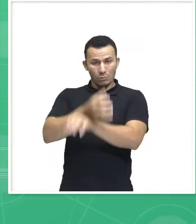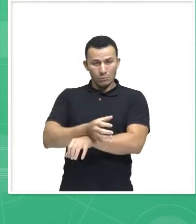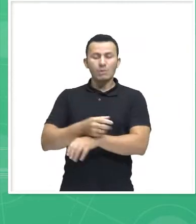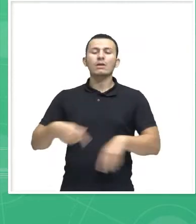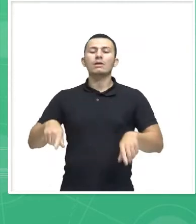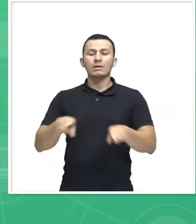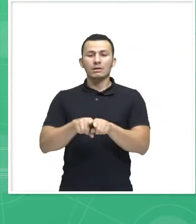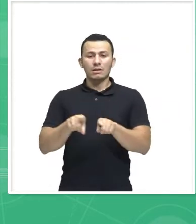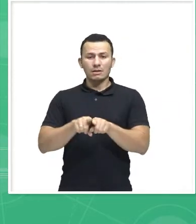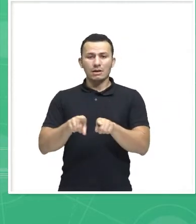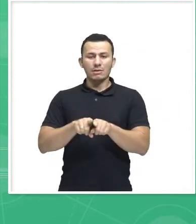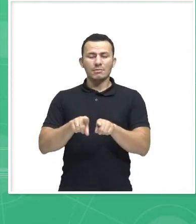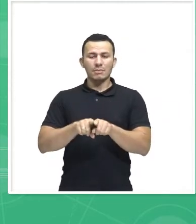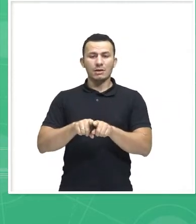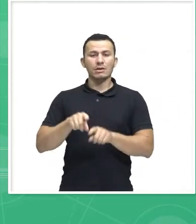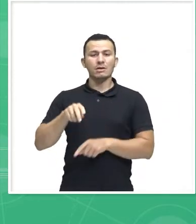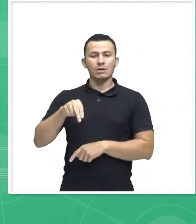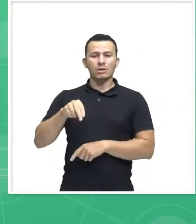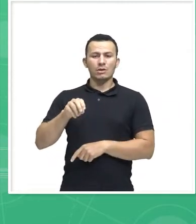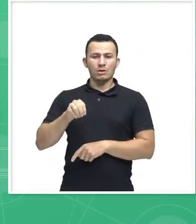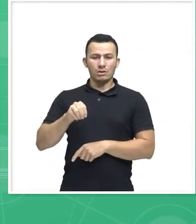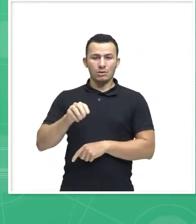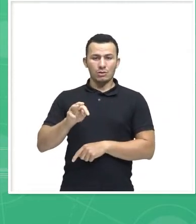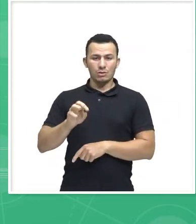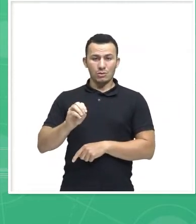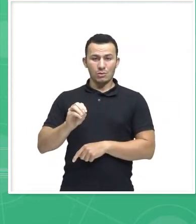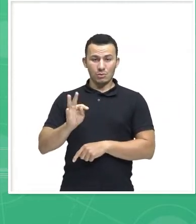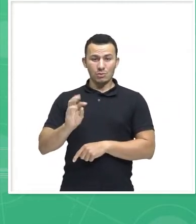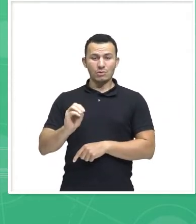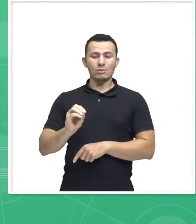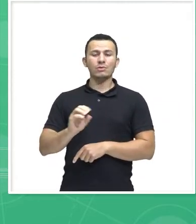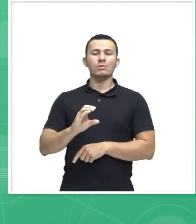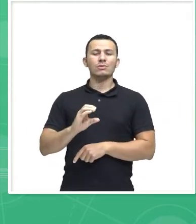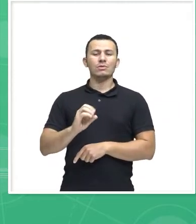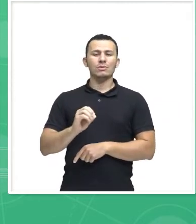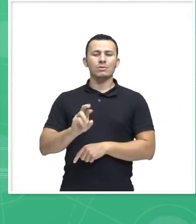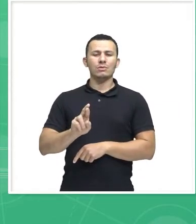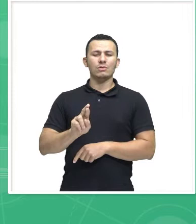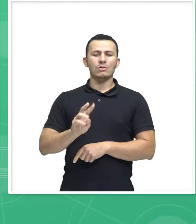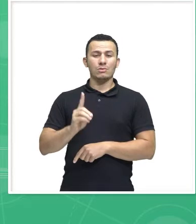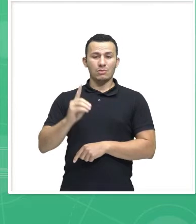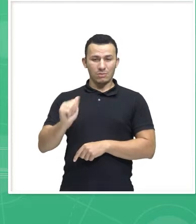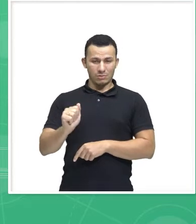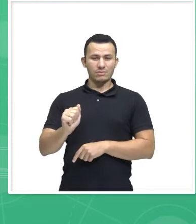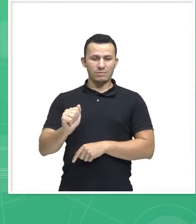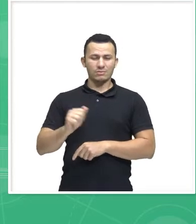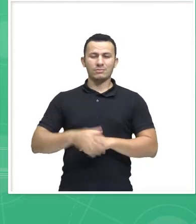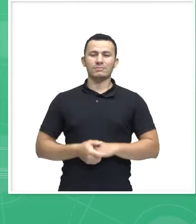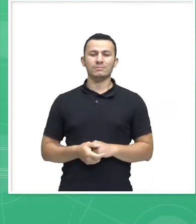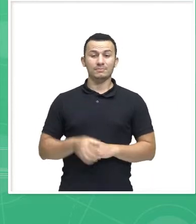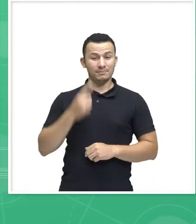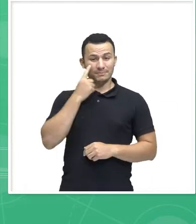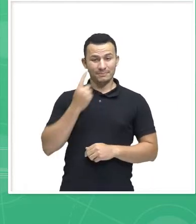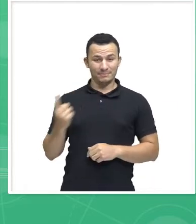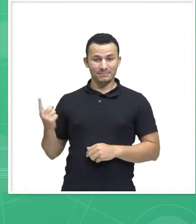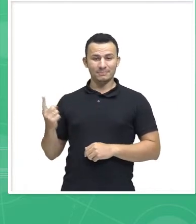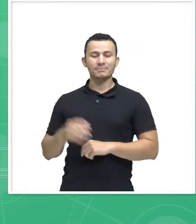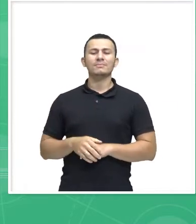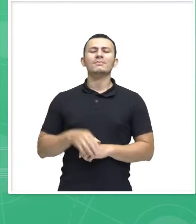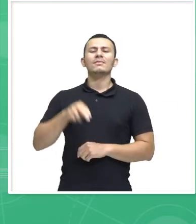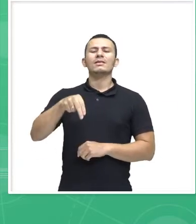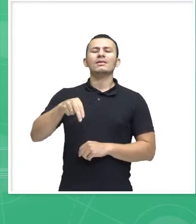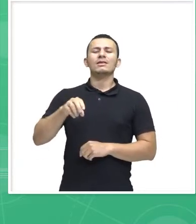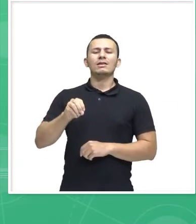também né a notocorda quero que a gente vai observar o conselho aí nessa próxima e olha só a